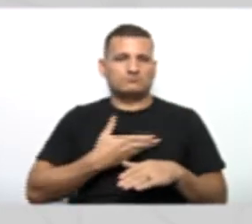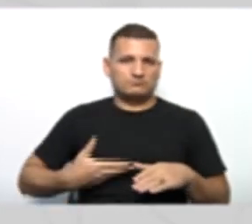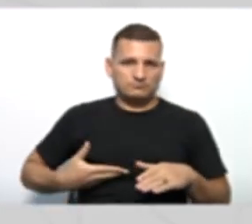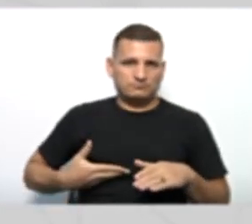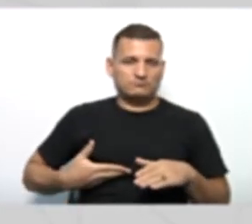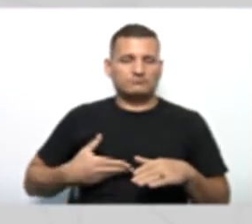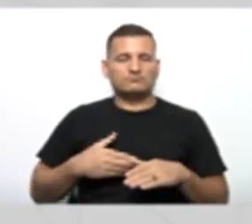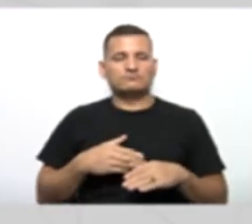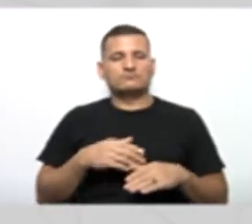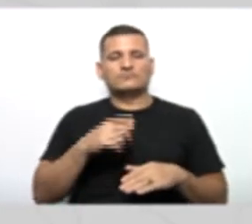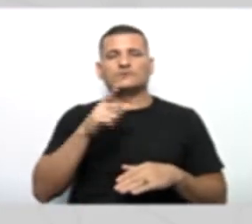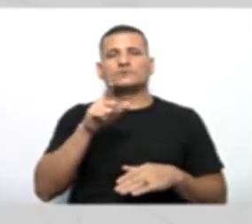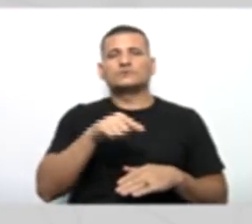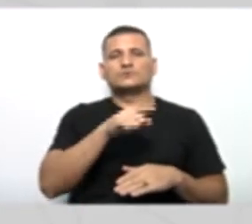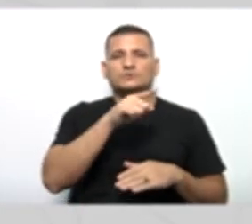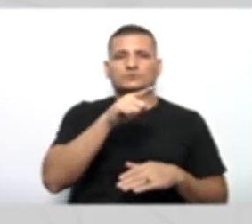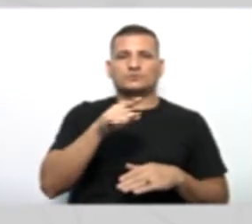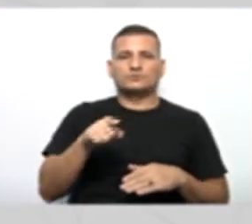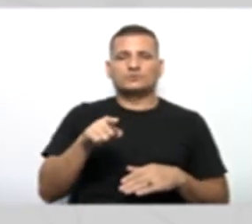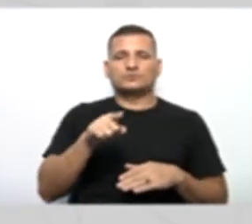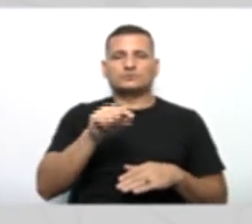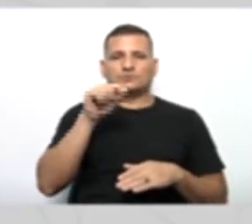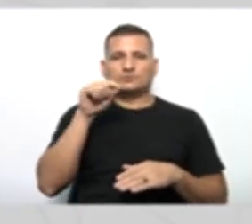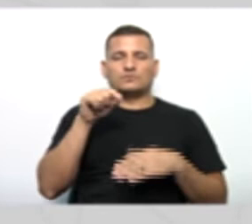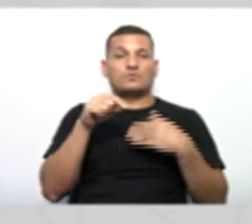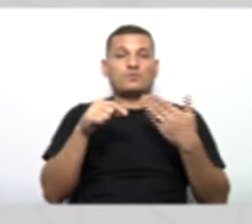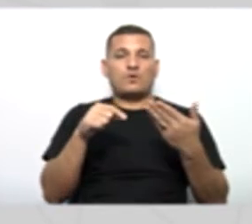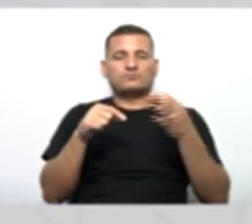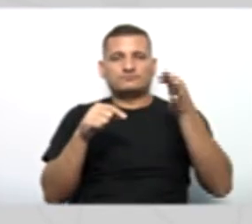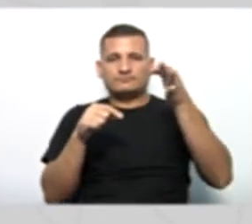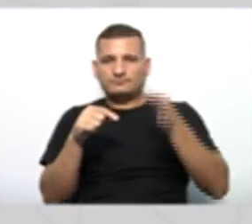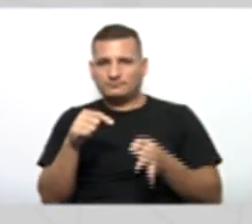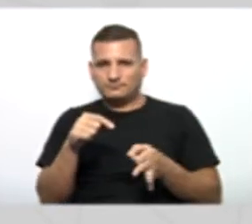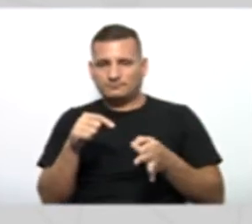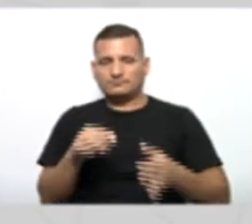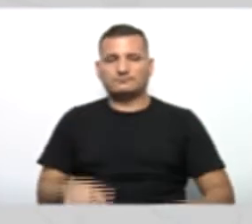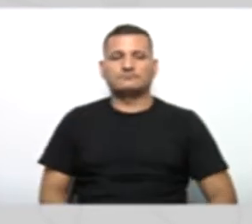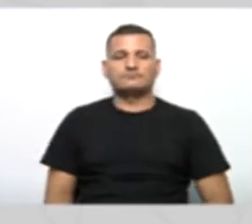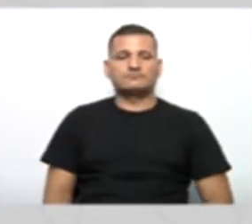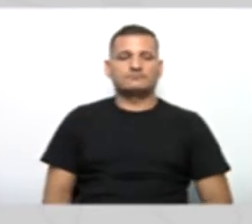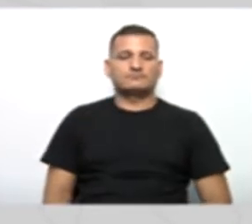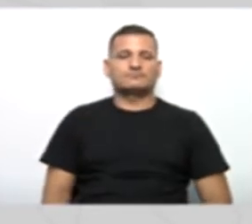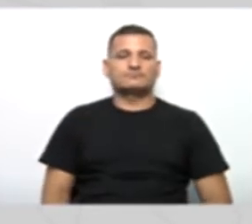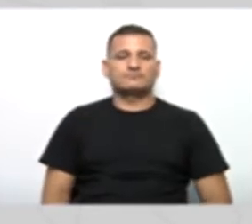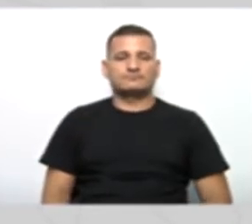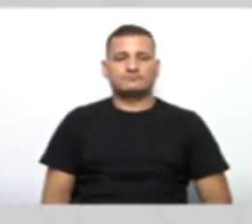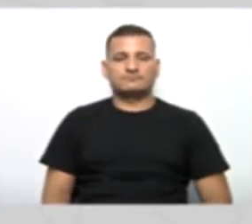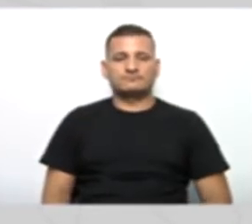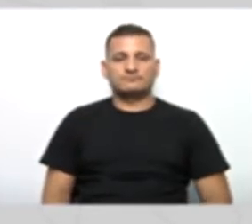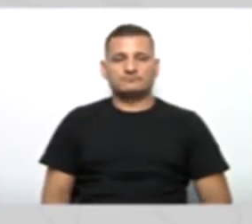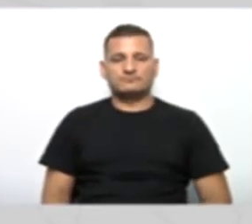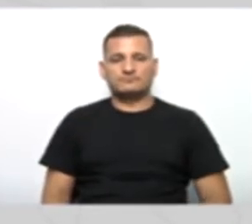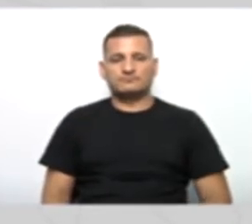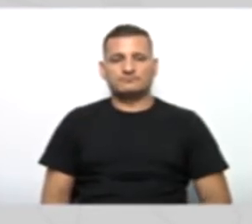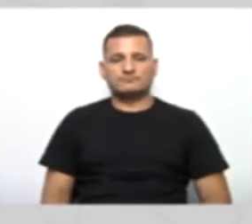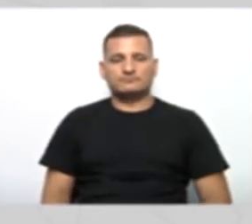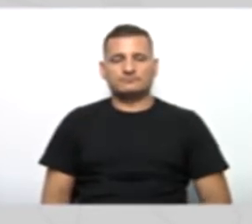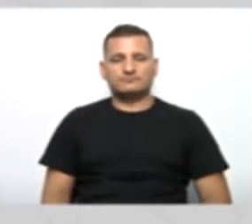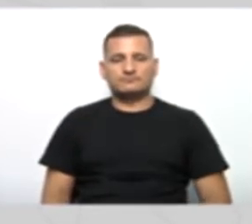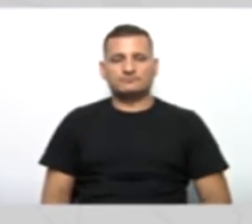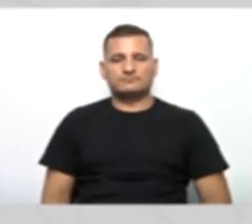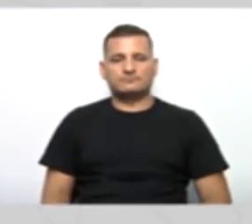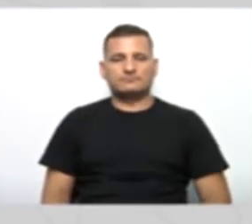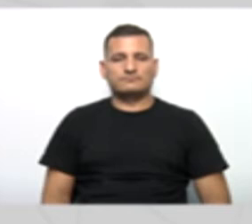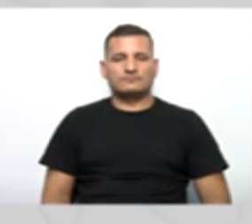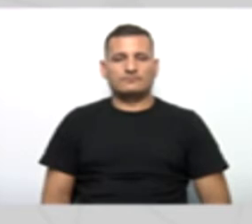opção correta preste muita atenção né porque poderia estar aqui escrito marque a questão